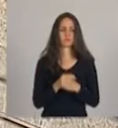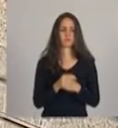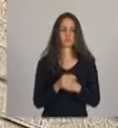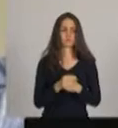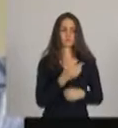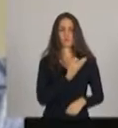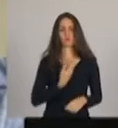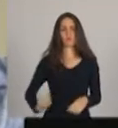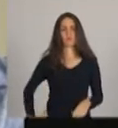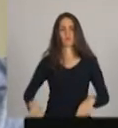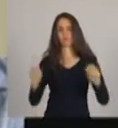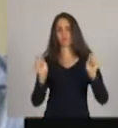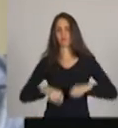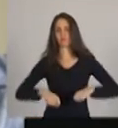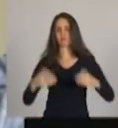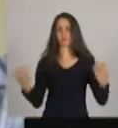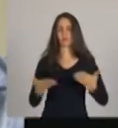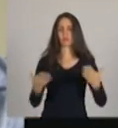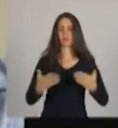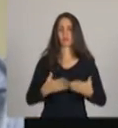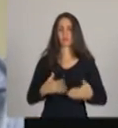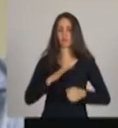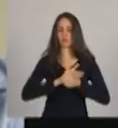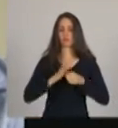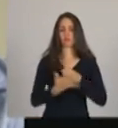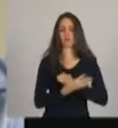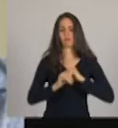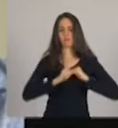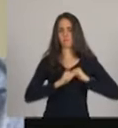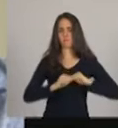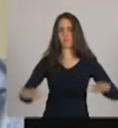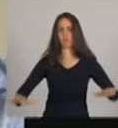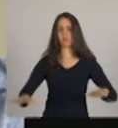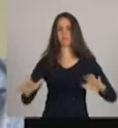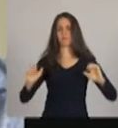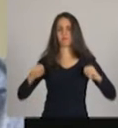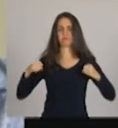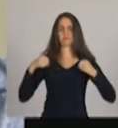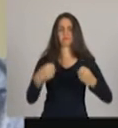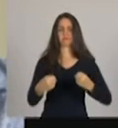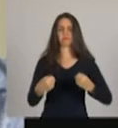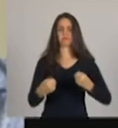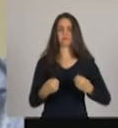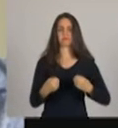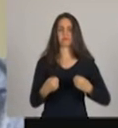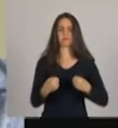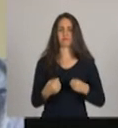o governo do estado teve nesse enfrentamento à pandemia